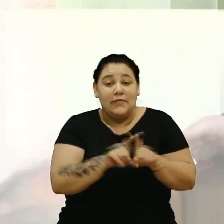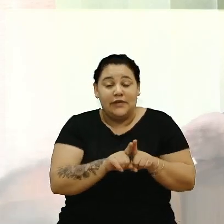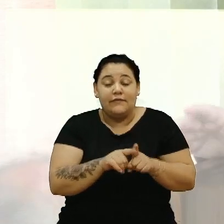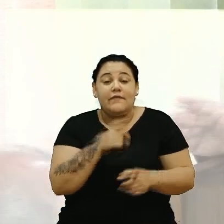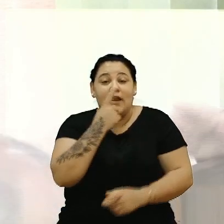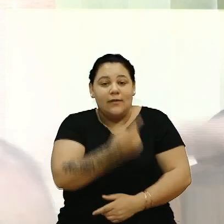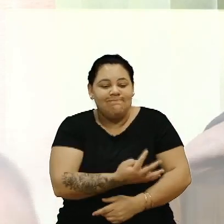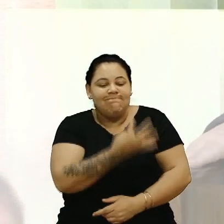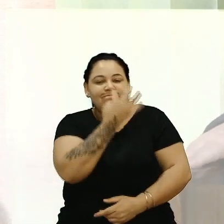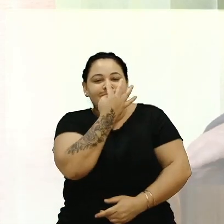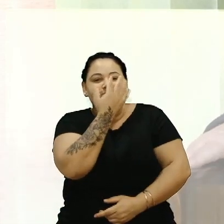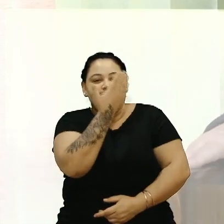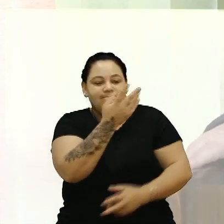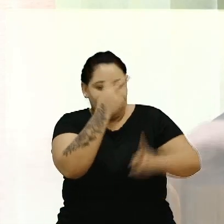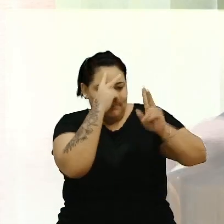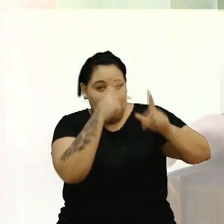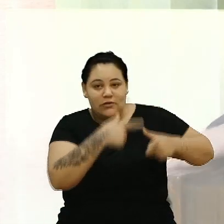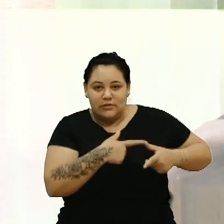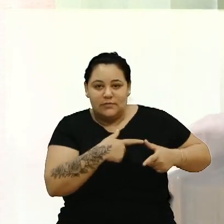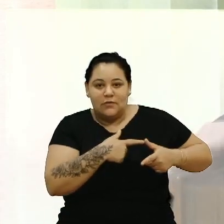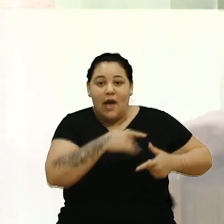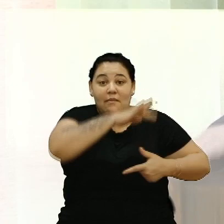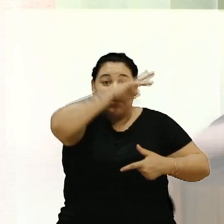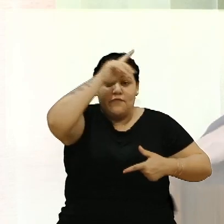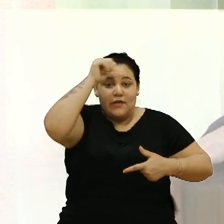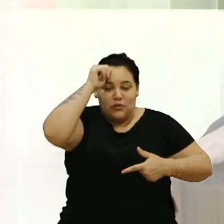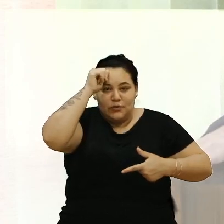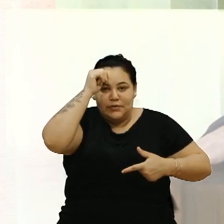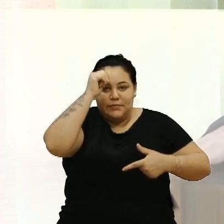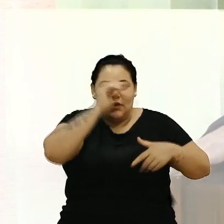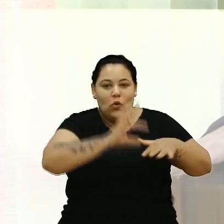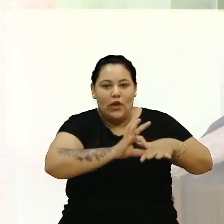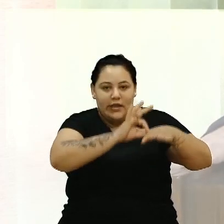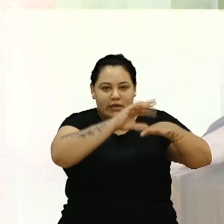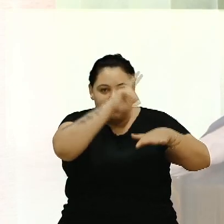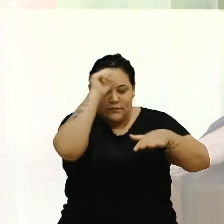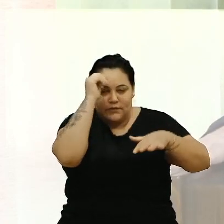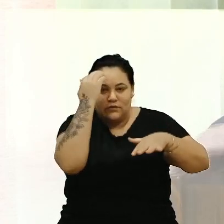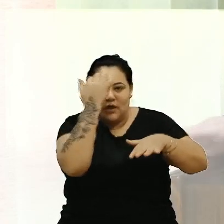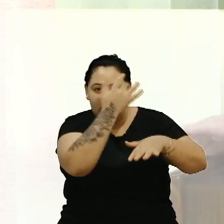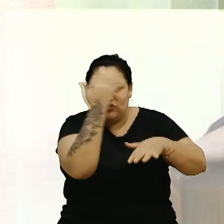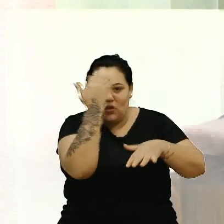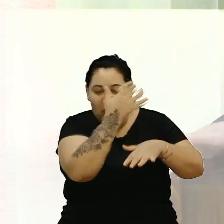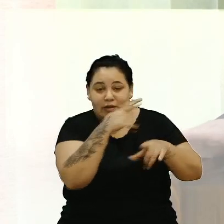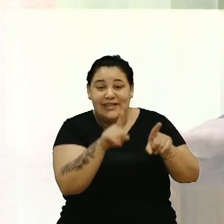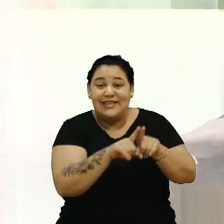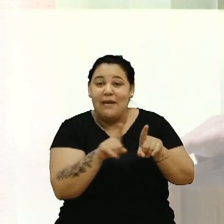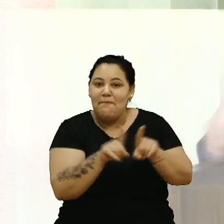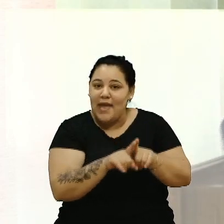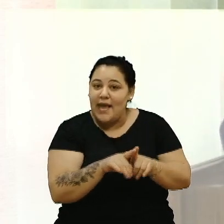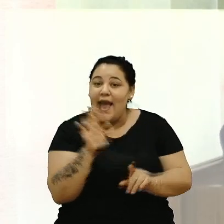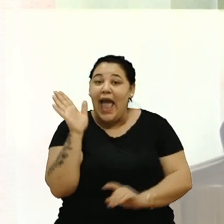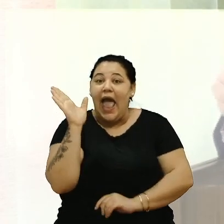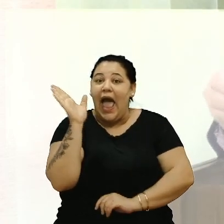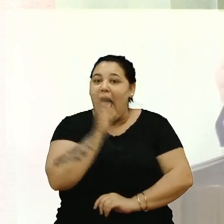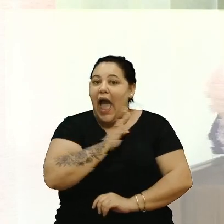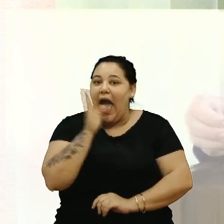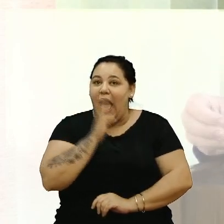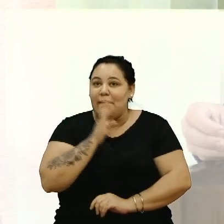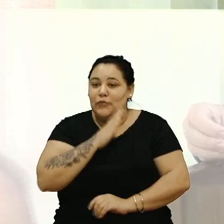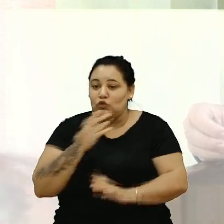e reconhecimento à Prefeitura, liderado pelo nosso prefeito Adiló, que imediatamente instaurou um